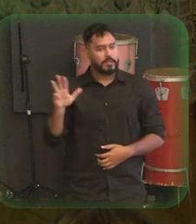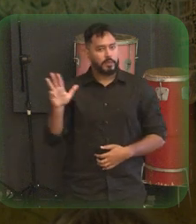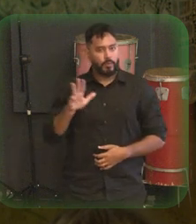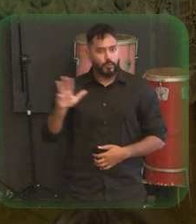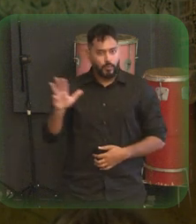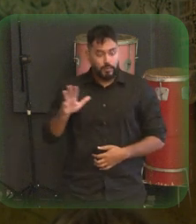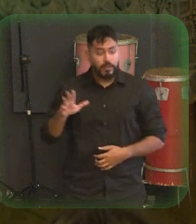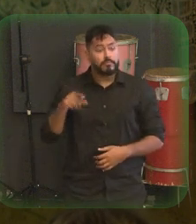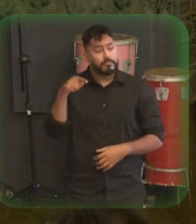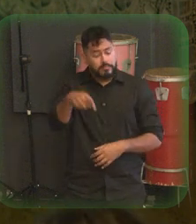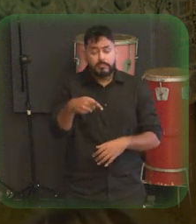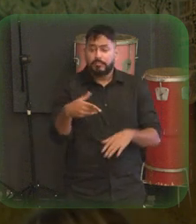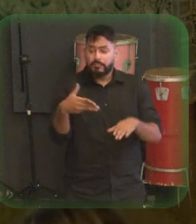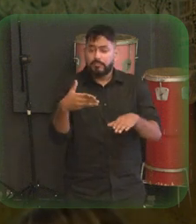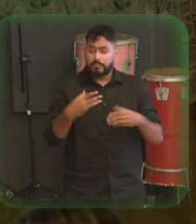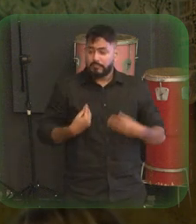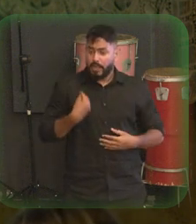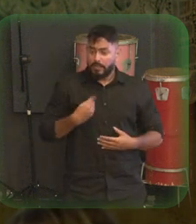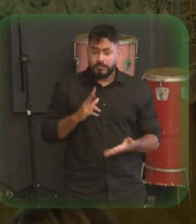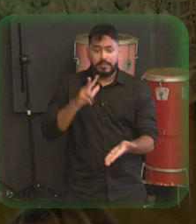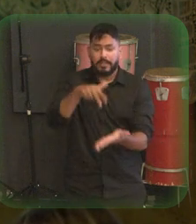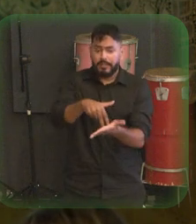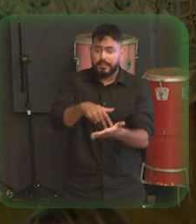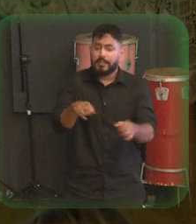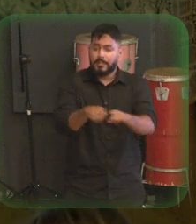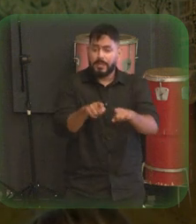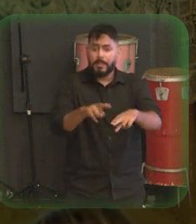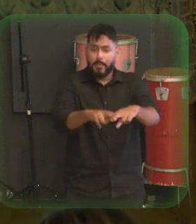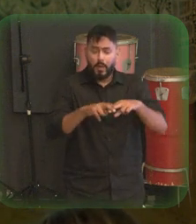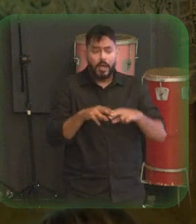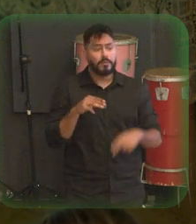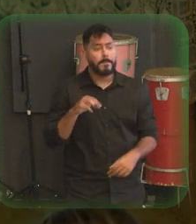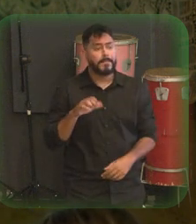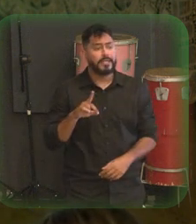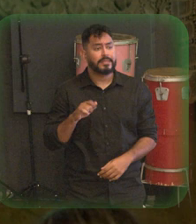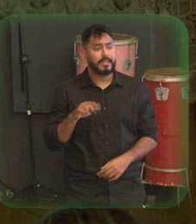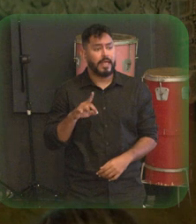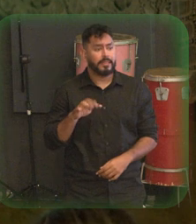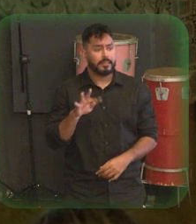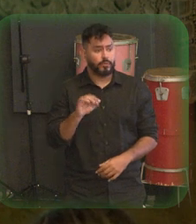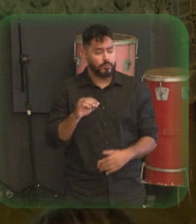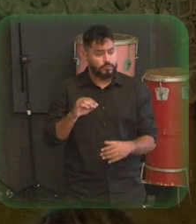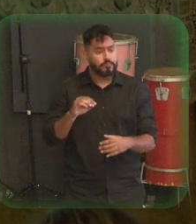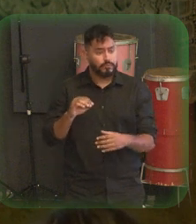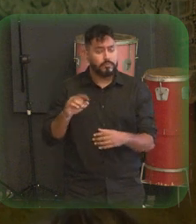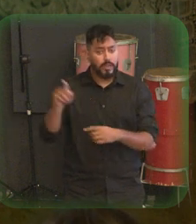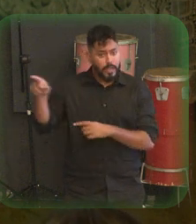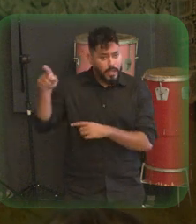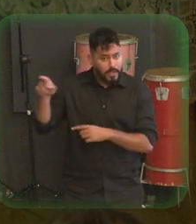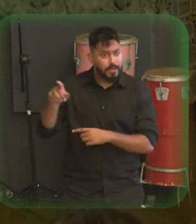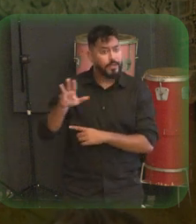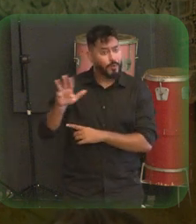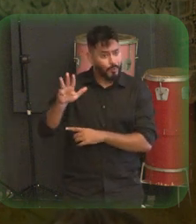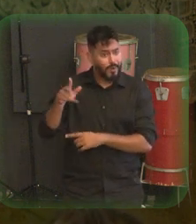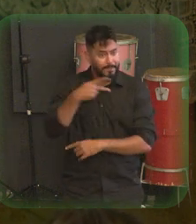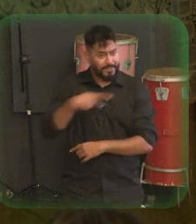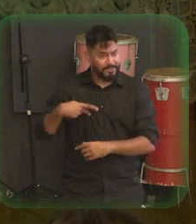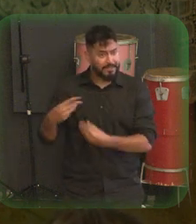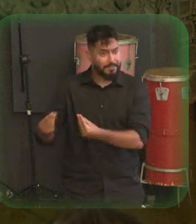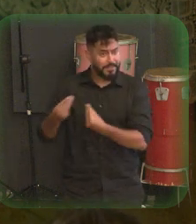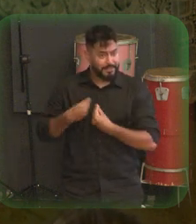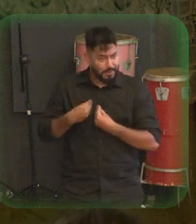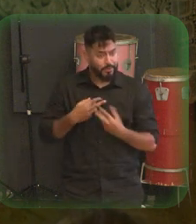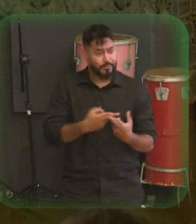que está aqui também por conta de um mandato, né, que foi me atribuído por ele, pelo presidente Lula. E parte